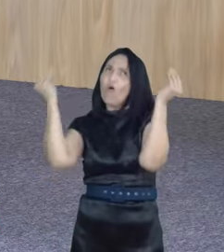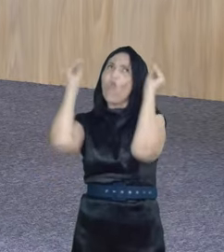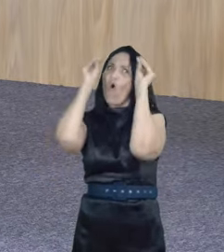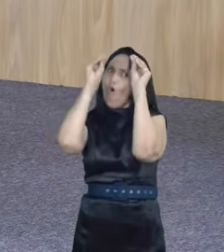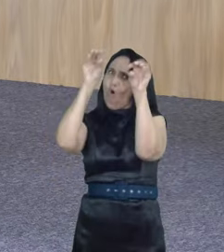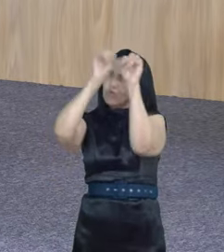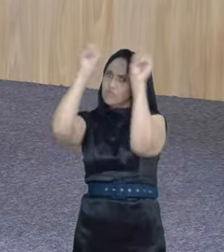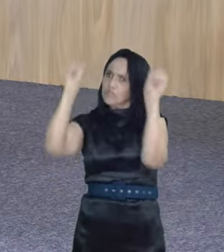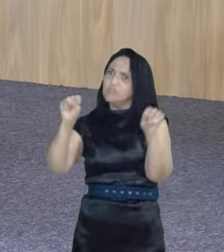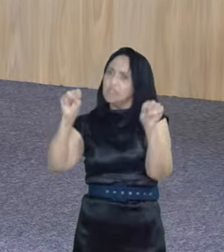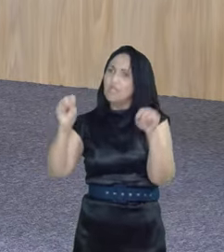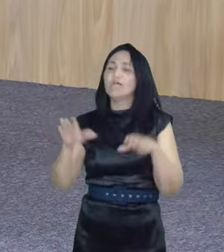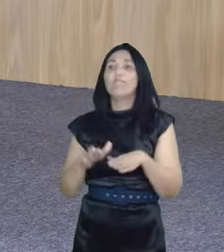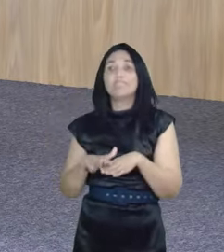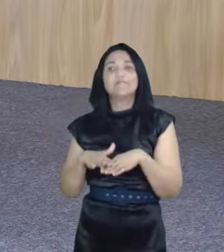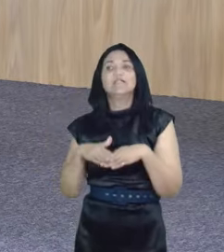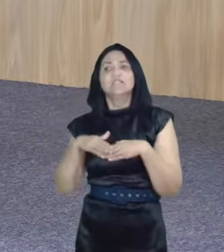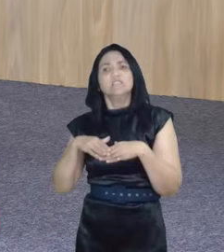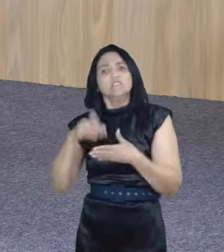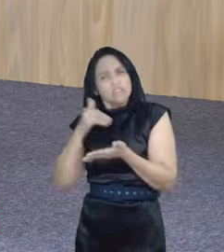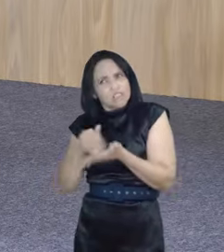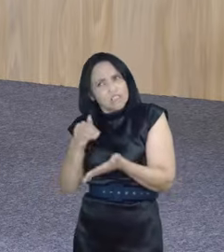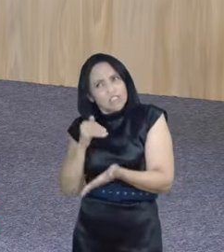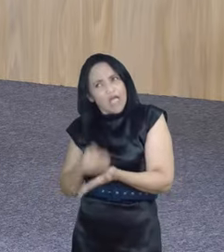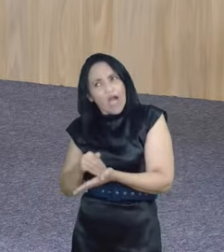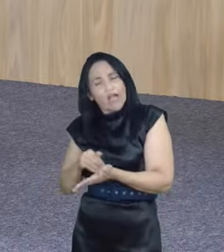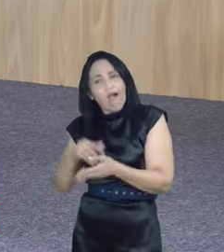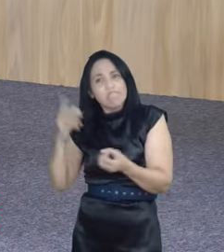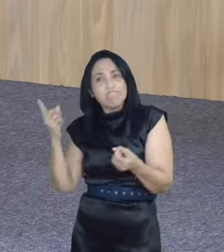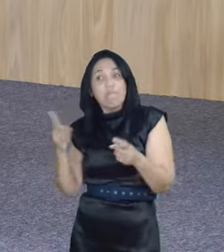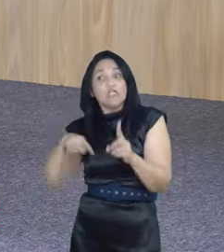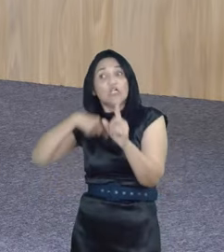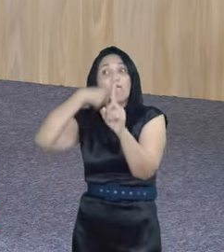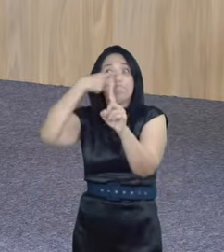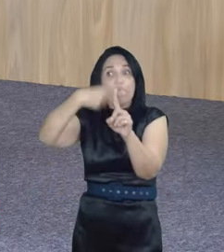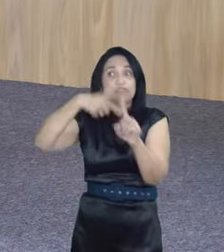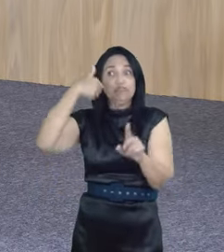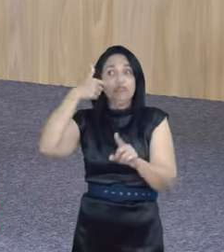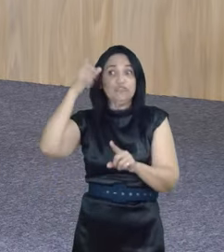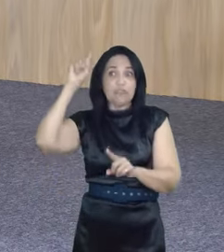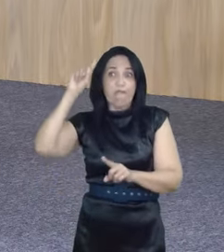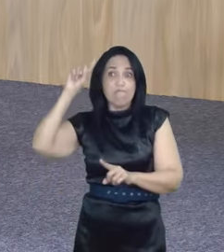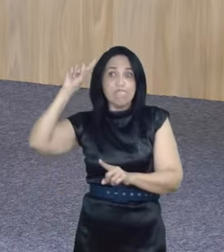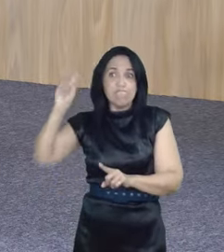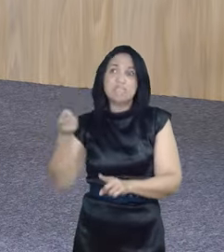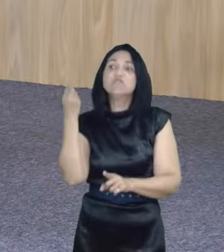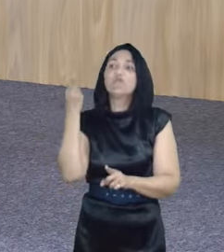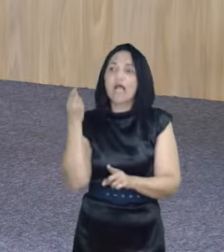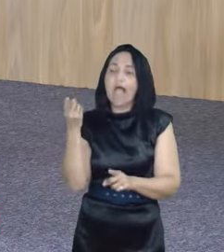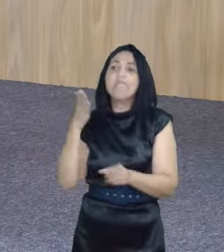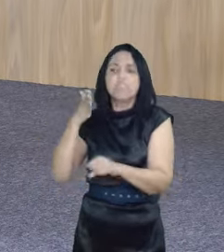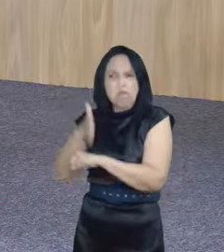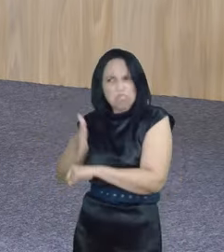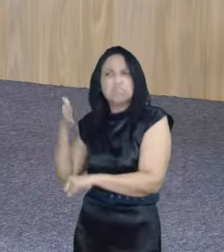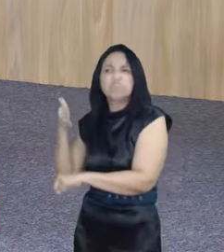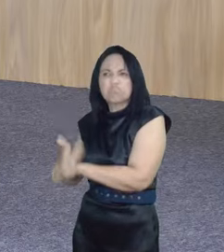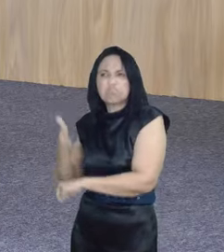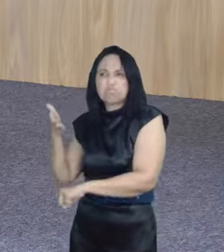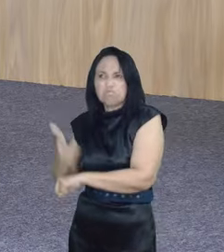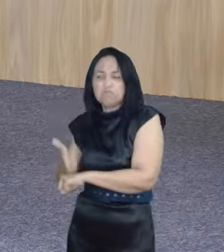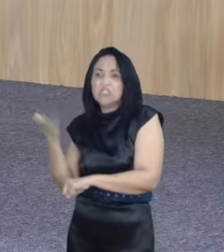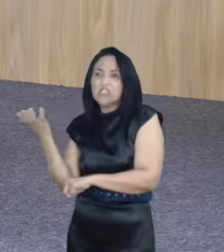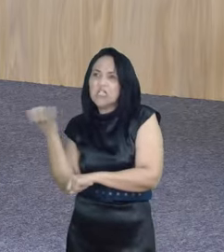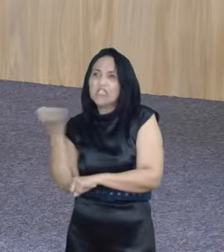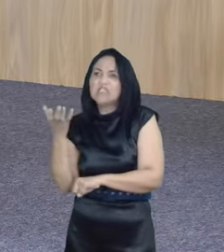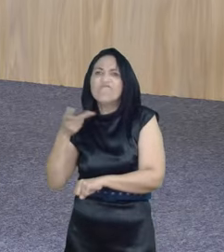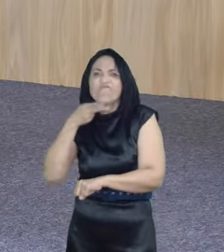1.000 municípios participando e contando, né? A gente ainda não parou, ainda não fechou contando. Essa conta. Eu queria que você falasse também